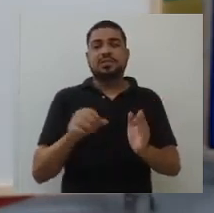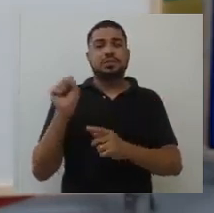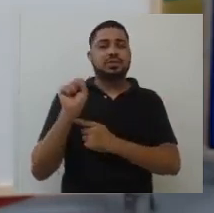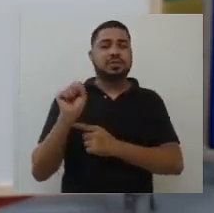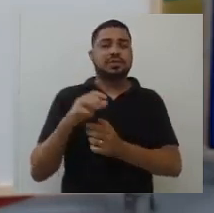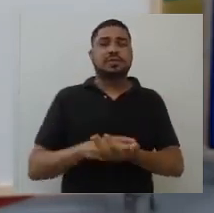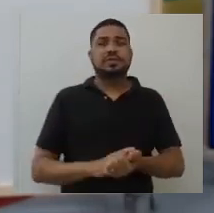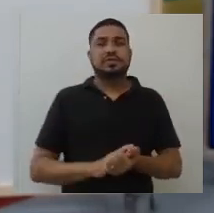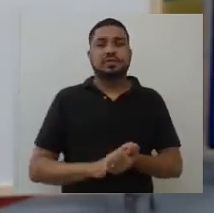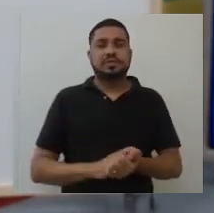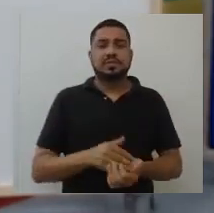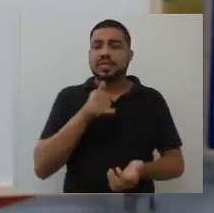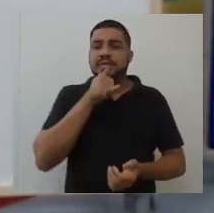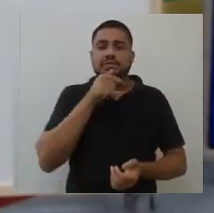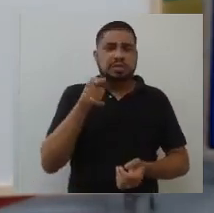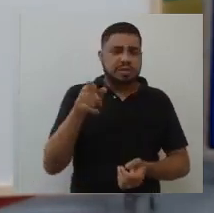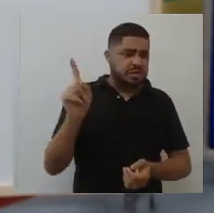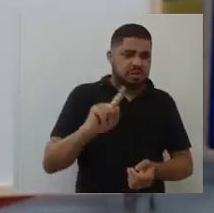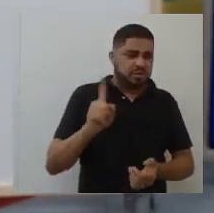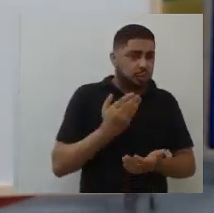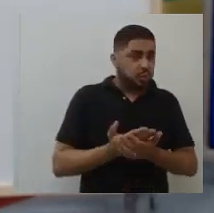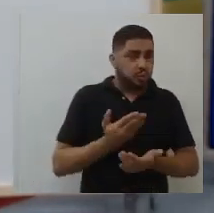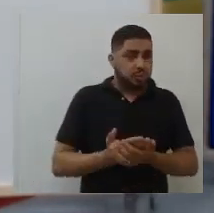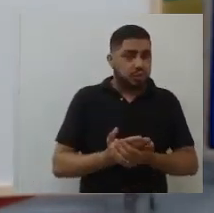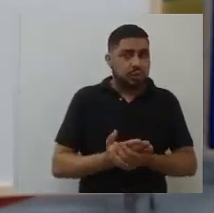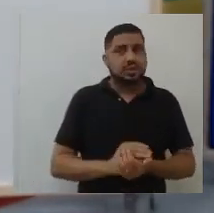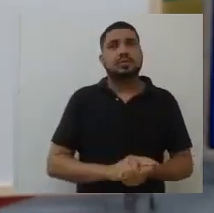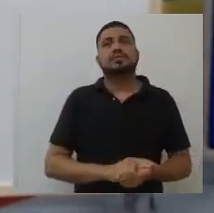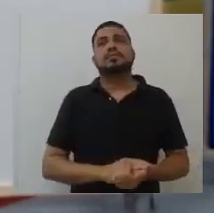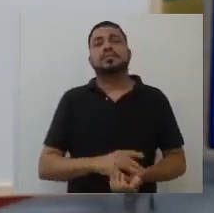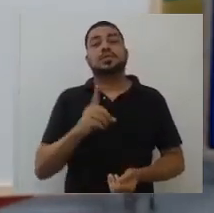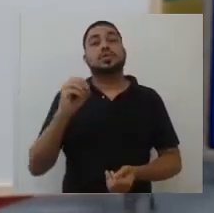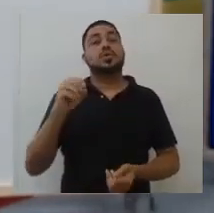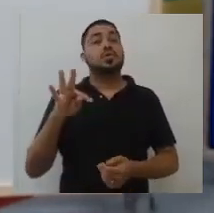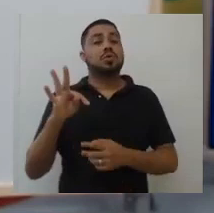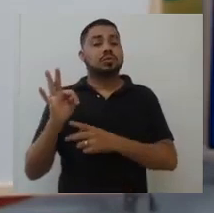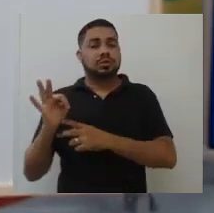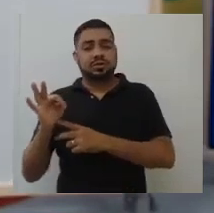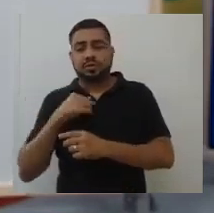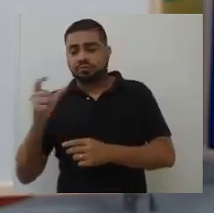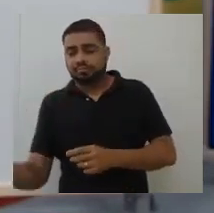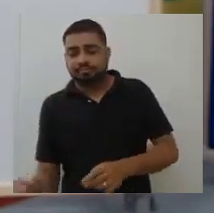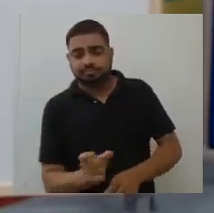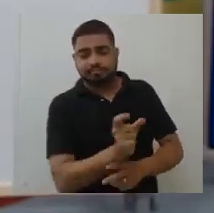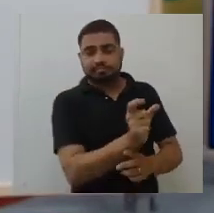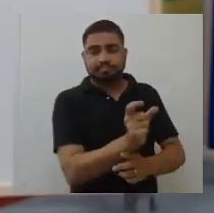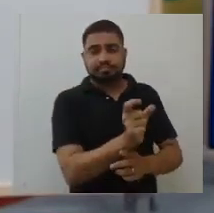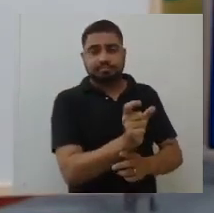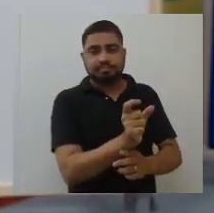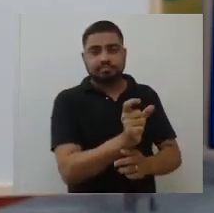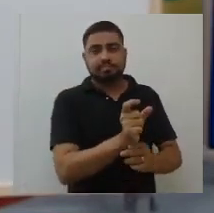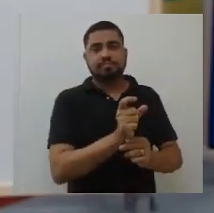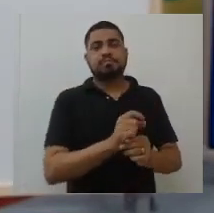estuda. Eu pego esse don't, coloco na frente do sujeito